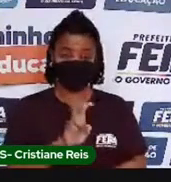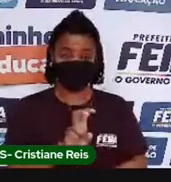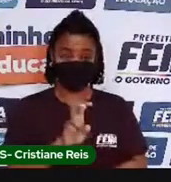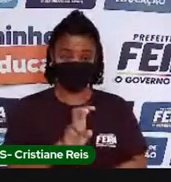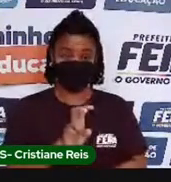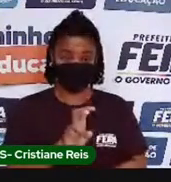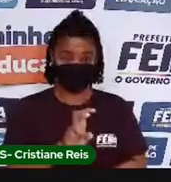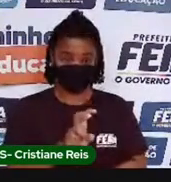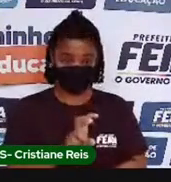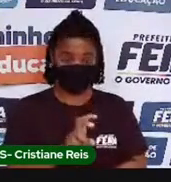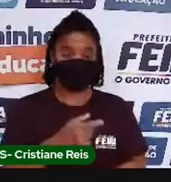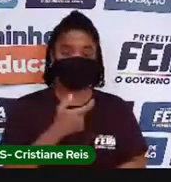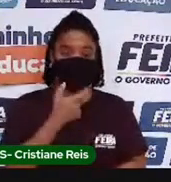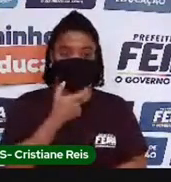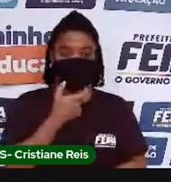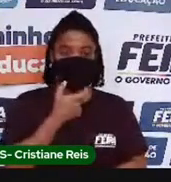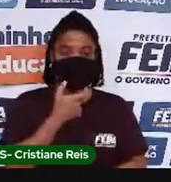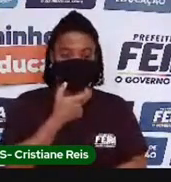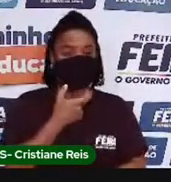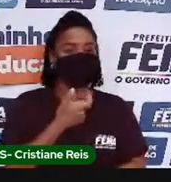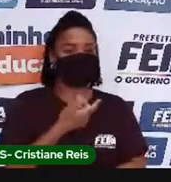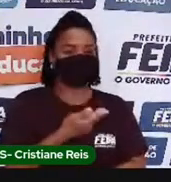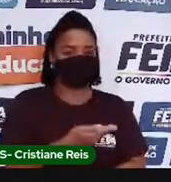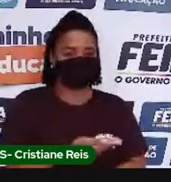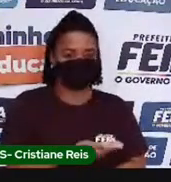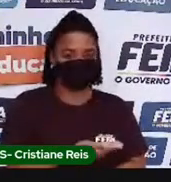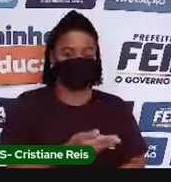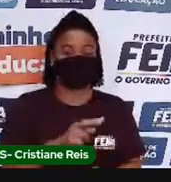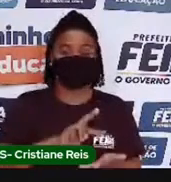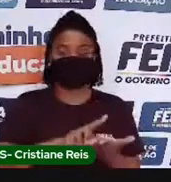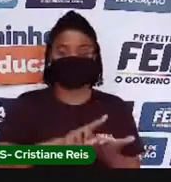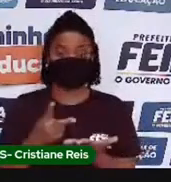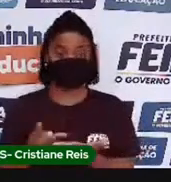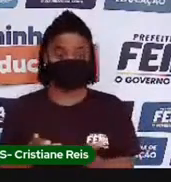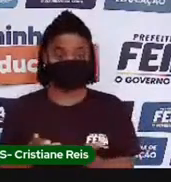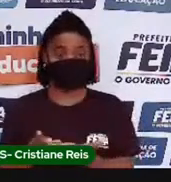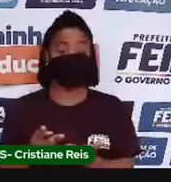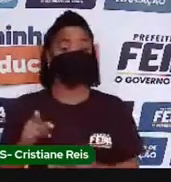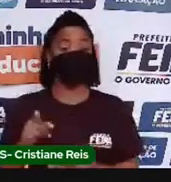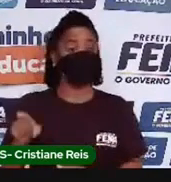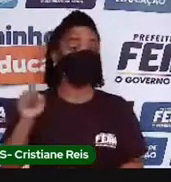USA? Quando é celebrado o Dia da Independência nos Estados Unidos?